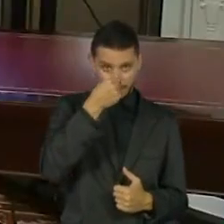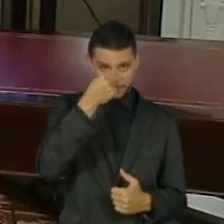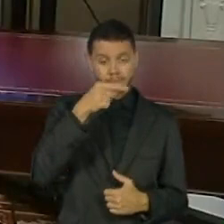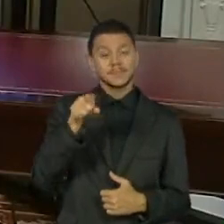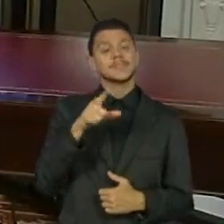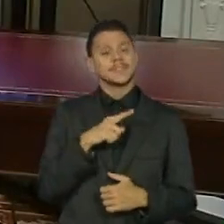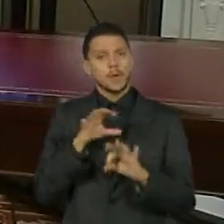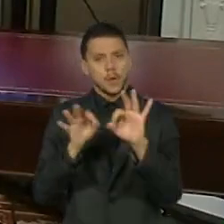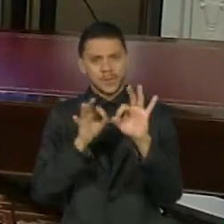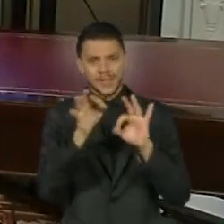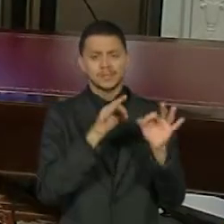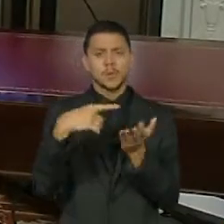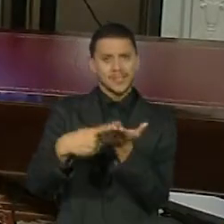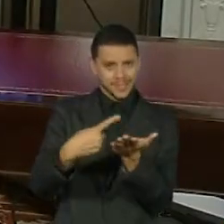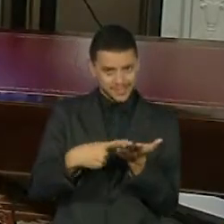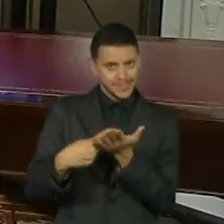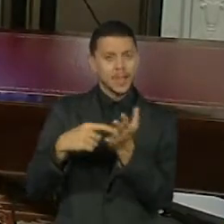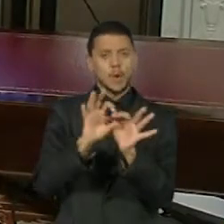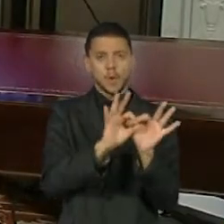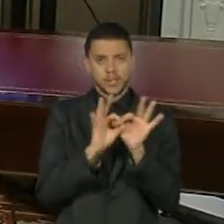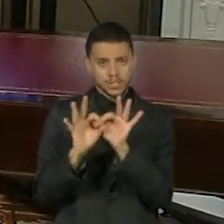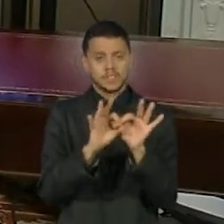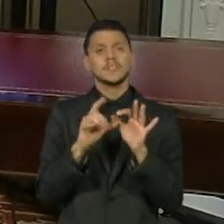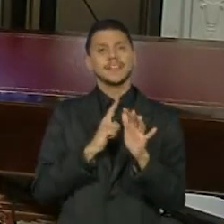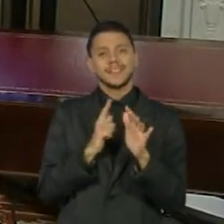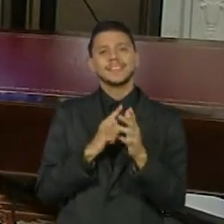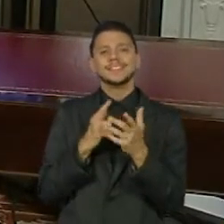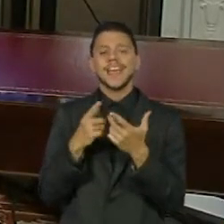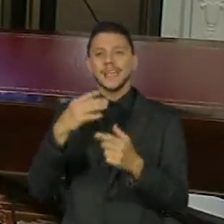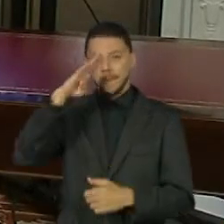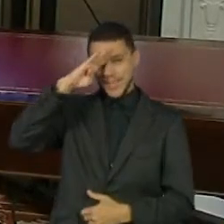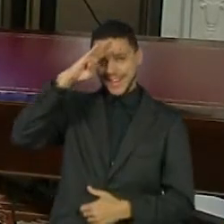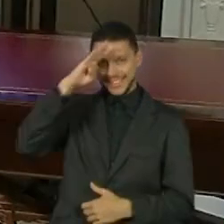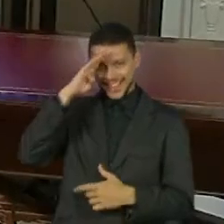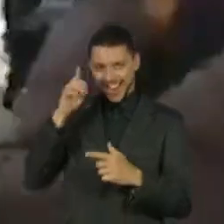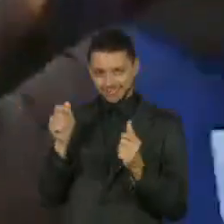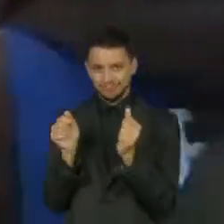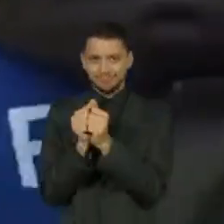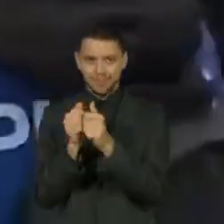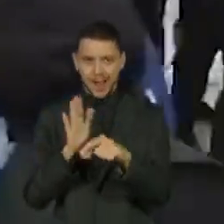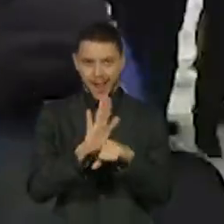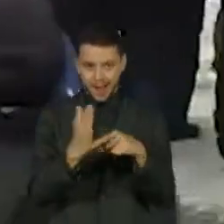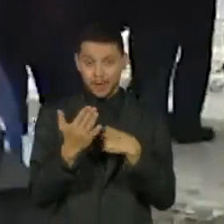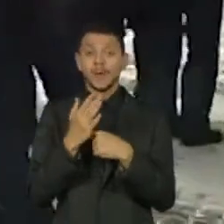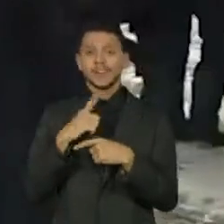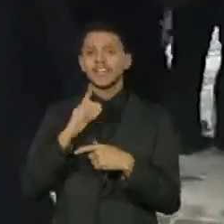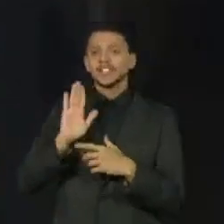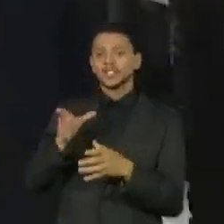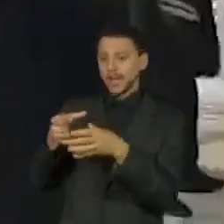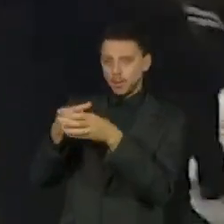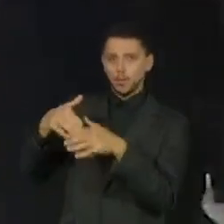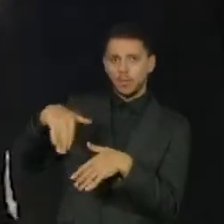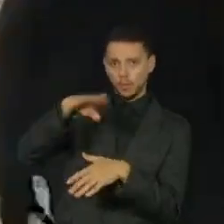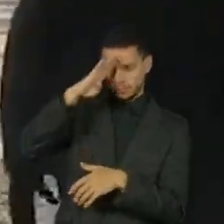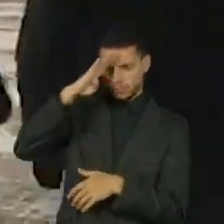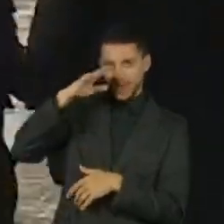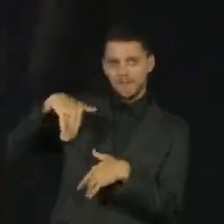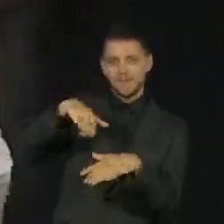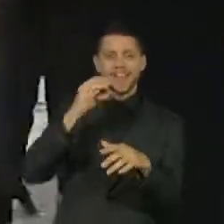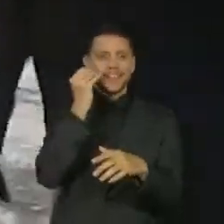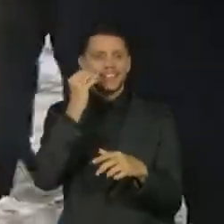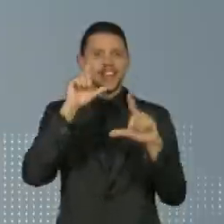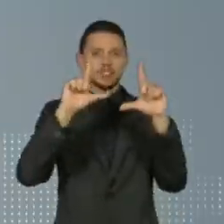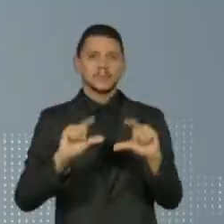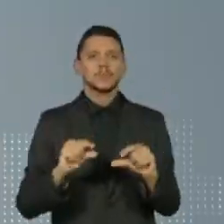de segurança coletiva Uma Aliança Militar da região já estão mandando tropas para conter a rebelião a